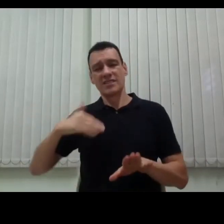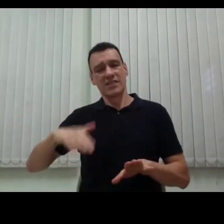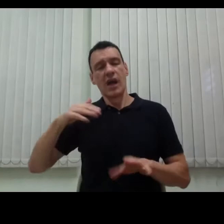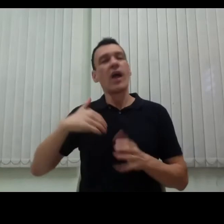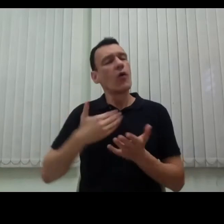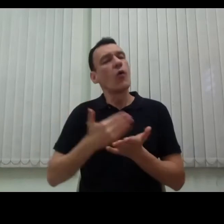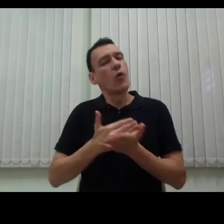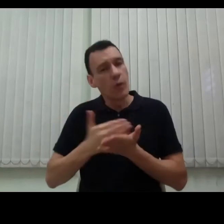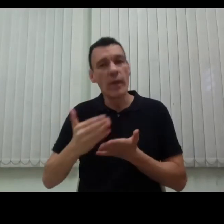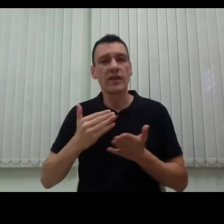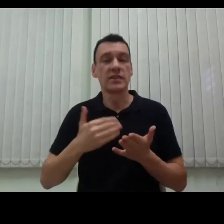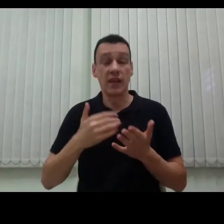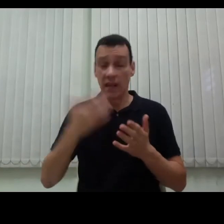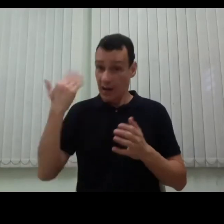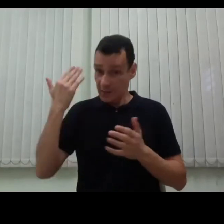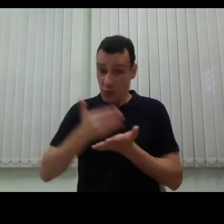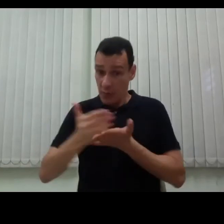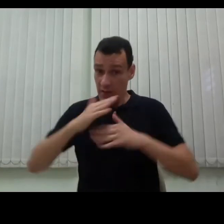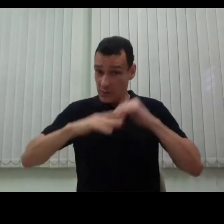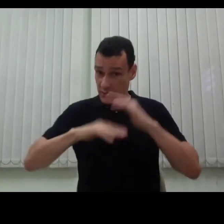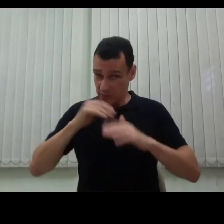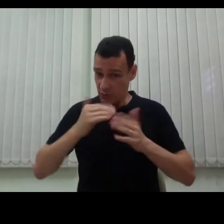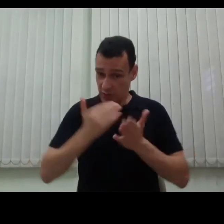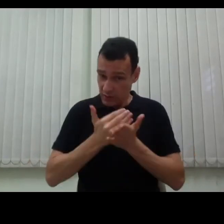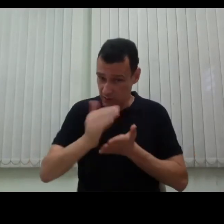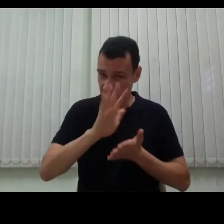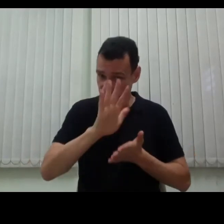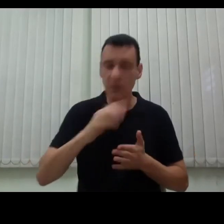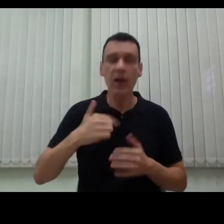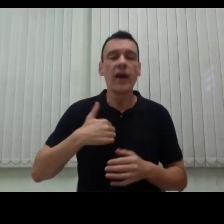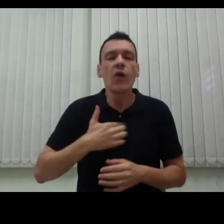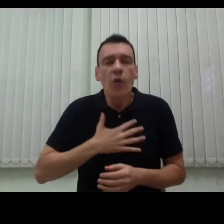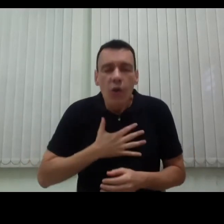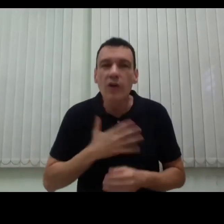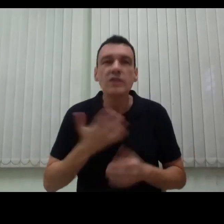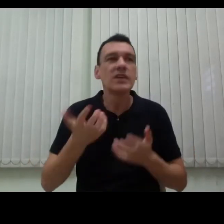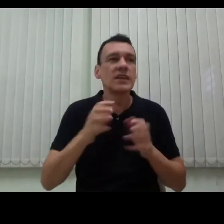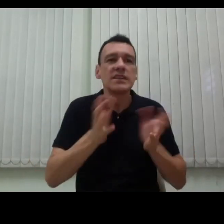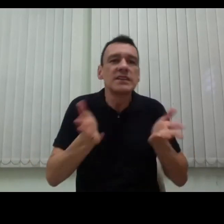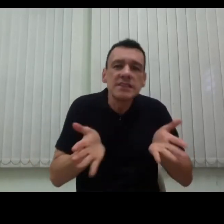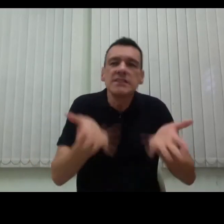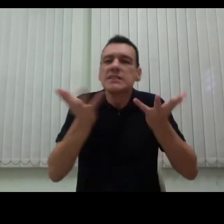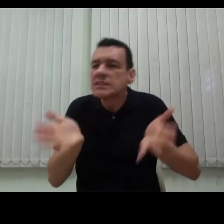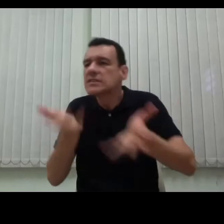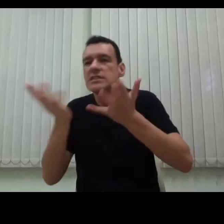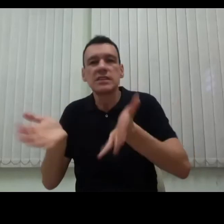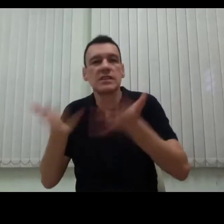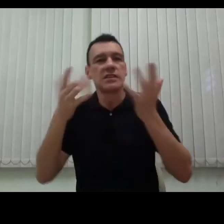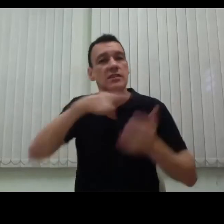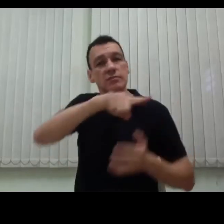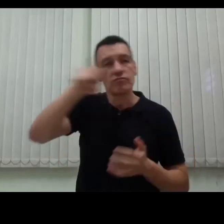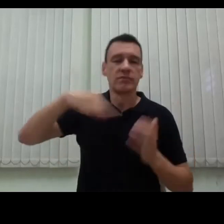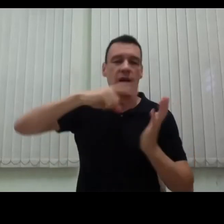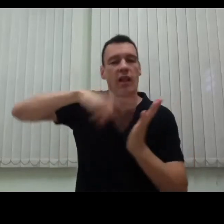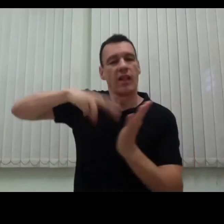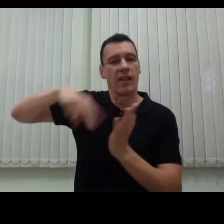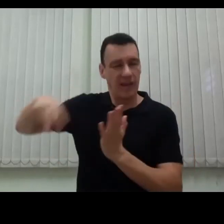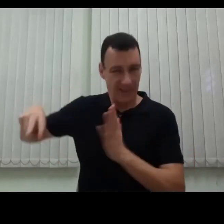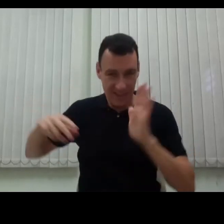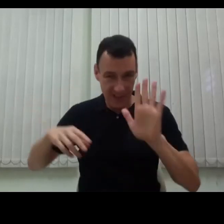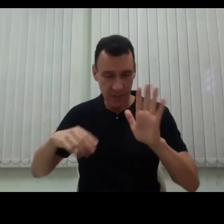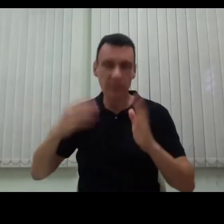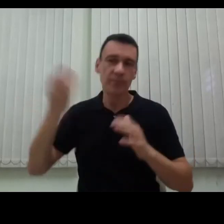de leitores, né? E nesse processo de formação de leitores, com esse contato, sobretudo com